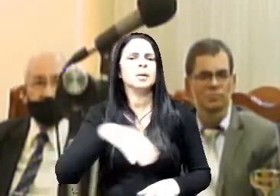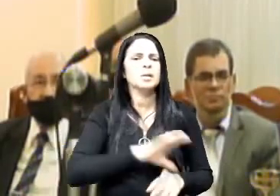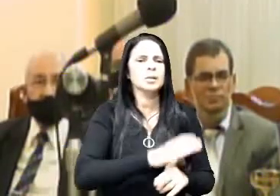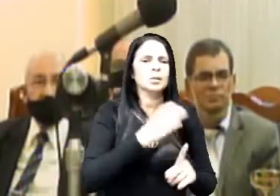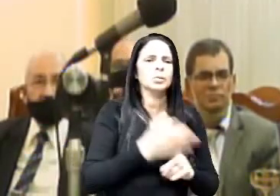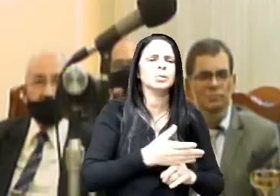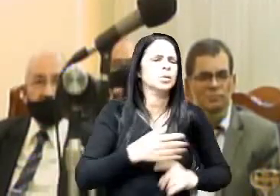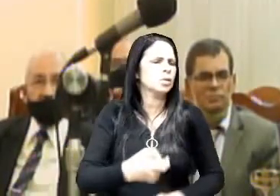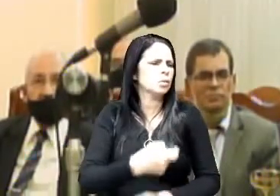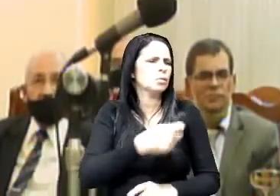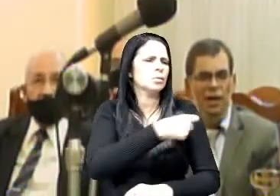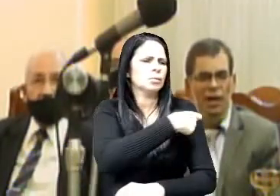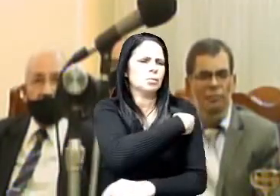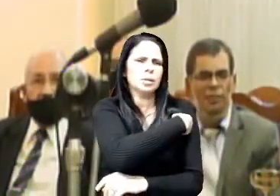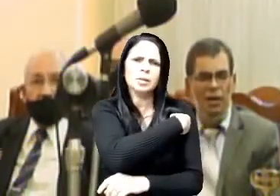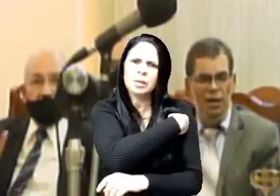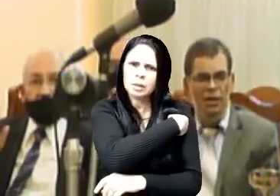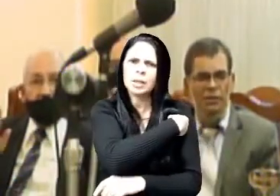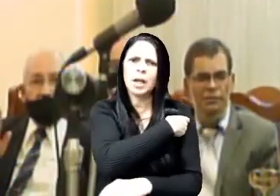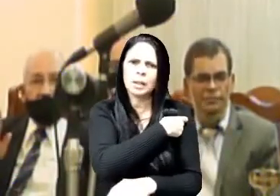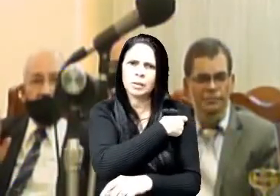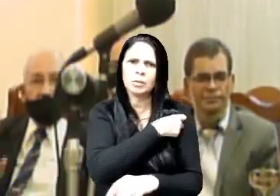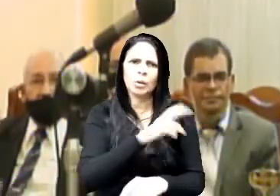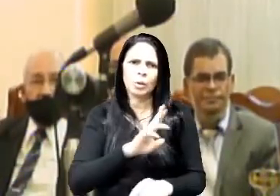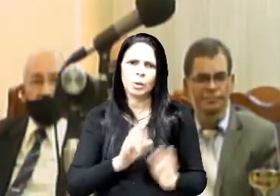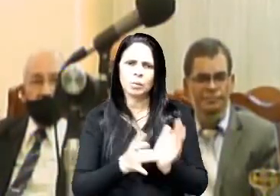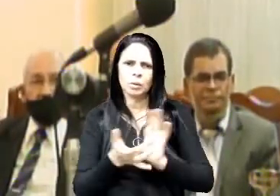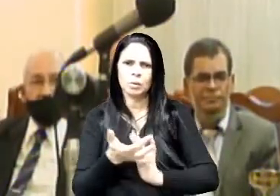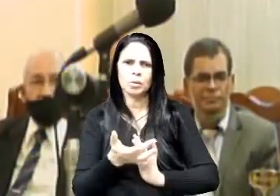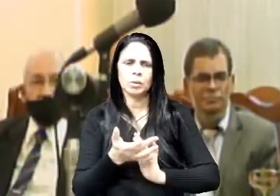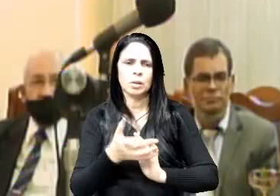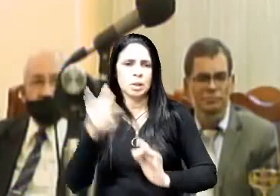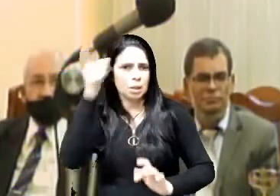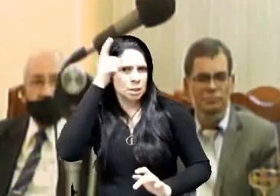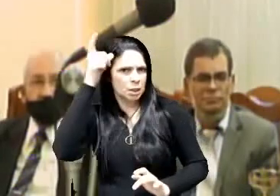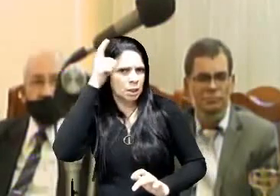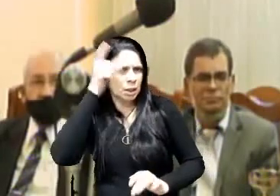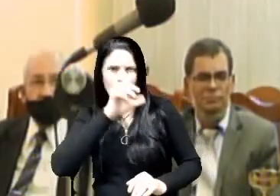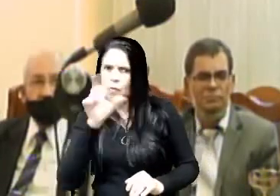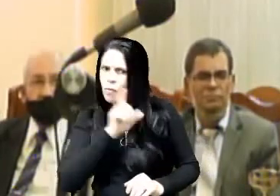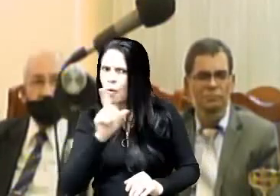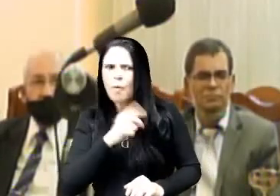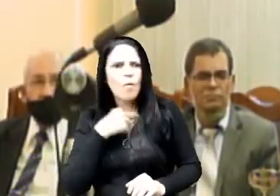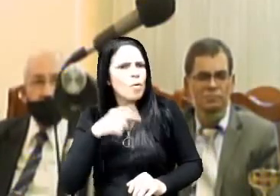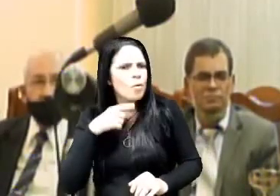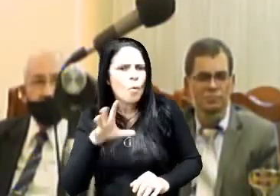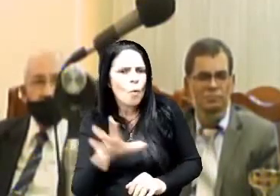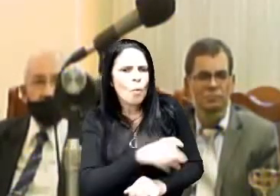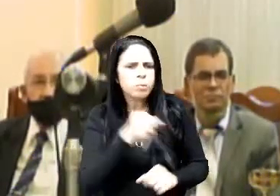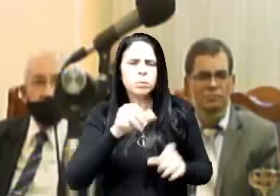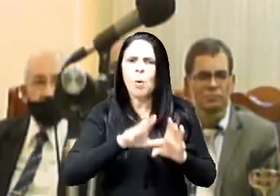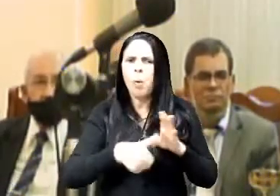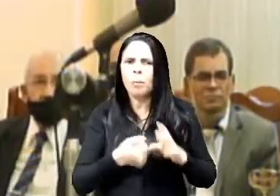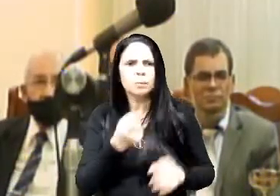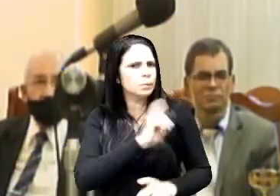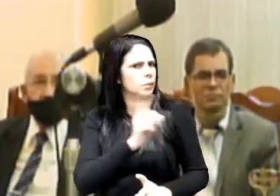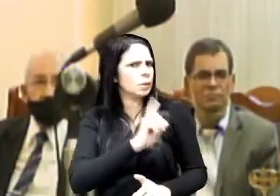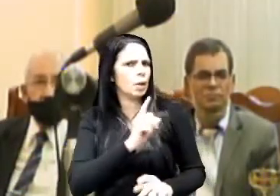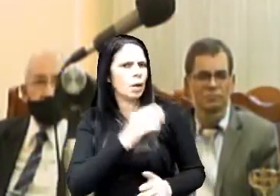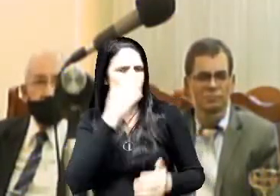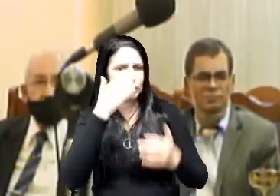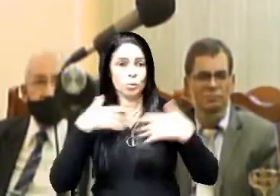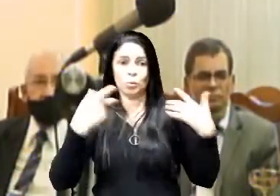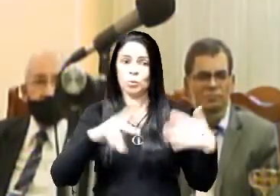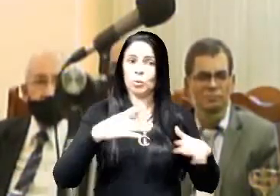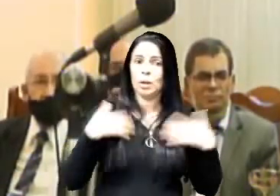de Jesus. Satanás não vai conseguir tirar a sua alegria, não vai conseguir roubar a sua fé.